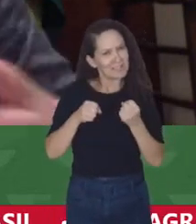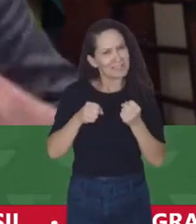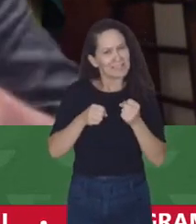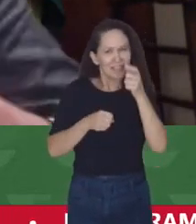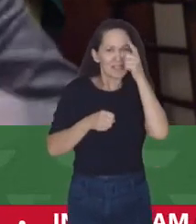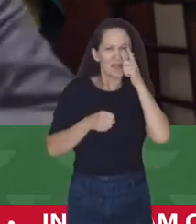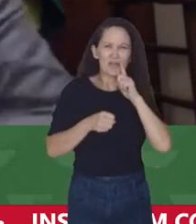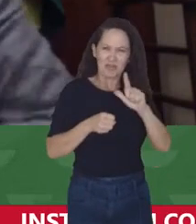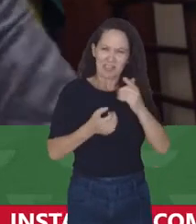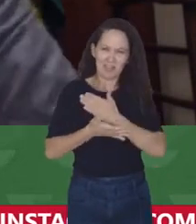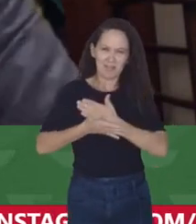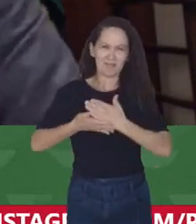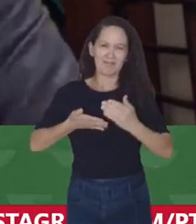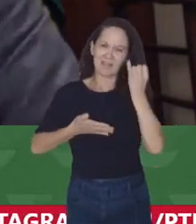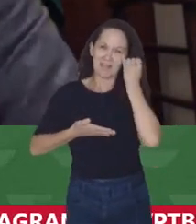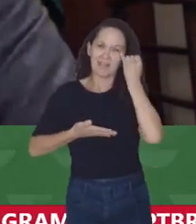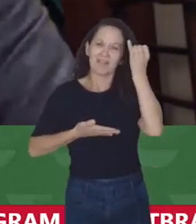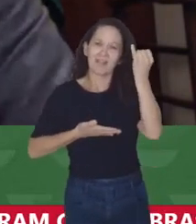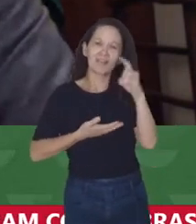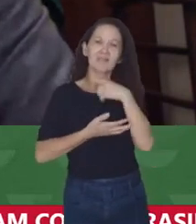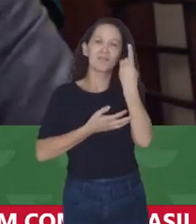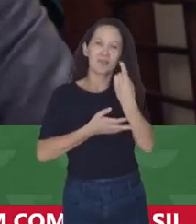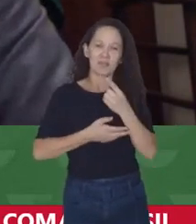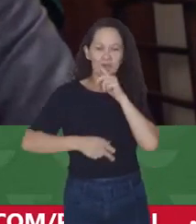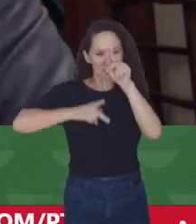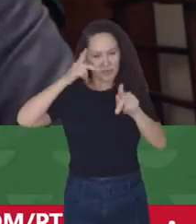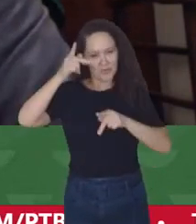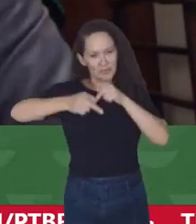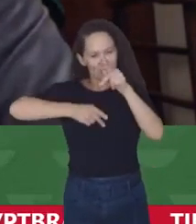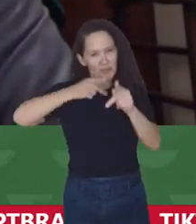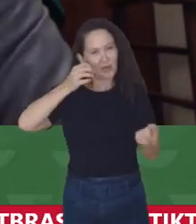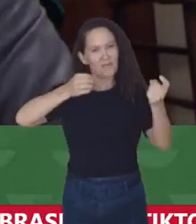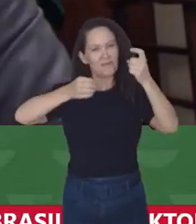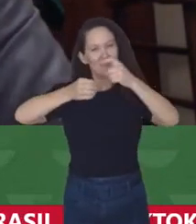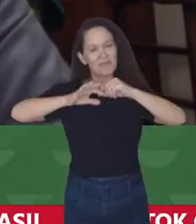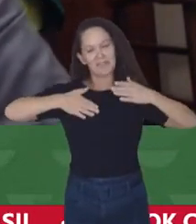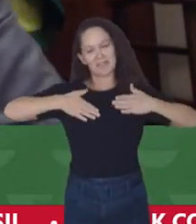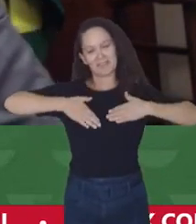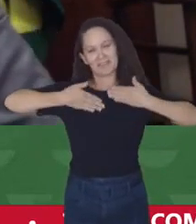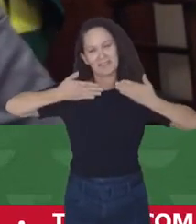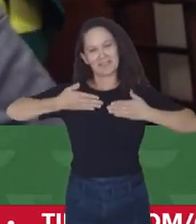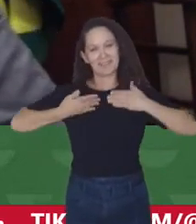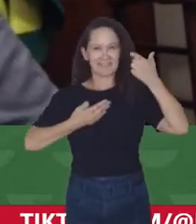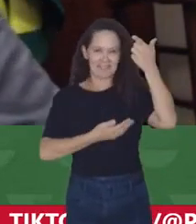tomar de iniciativas para a gente fazer o povo voltar a ser feliz de novo?